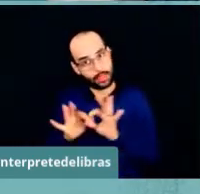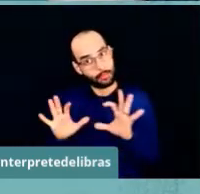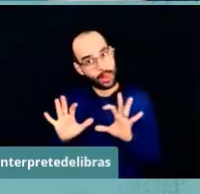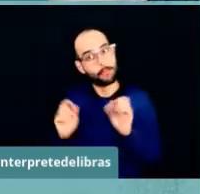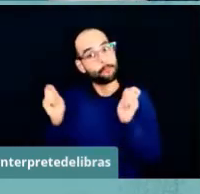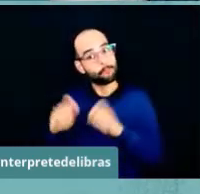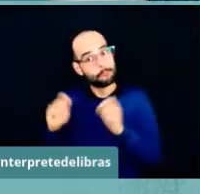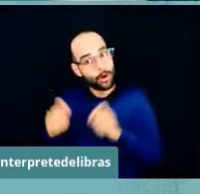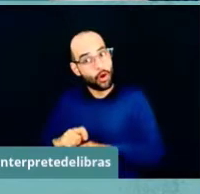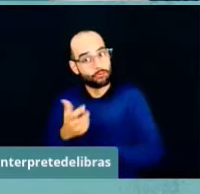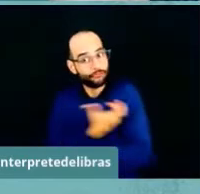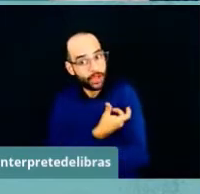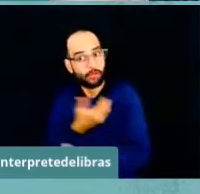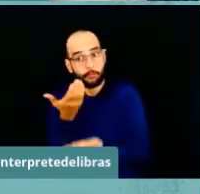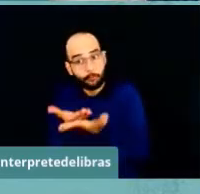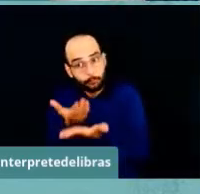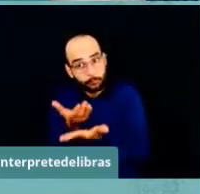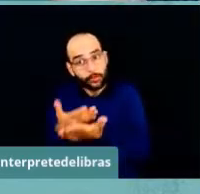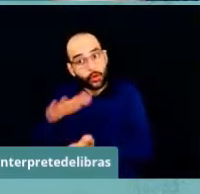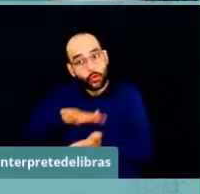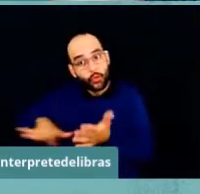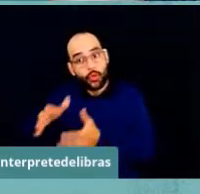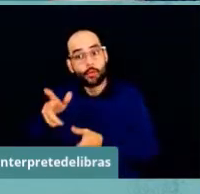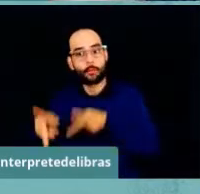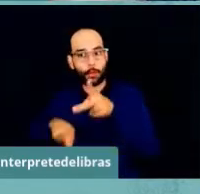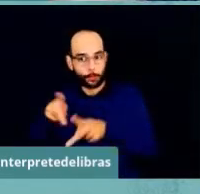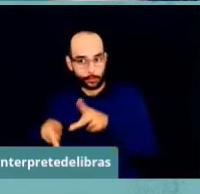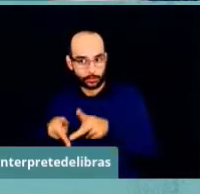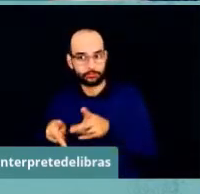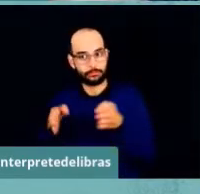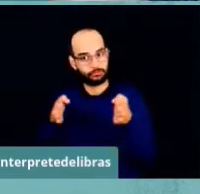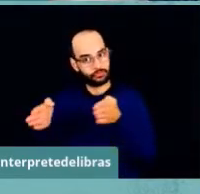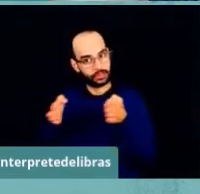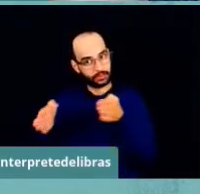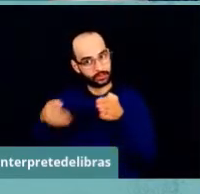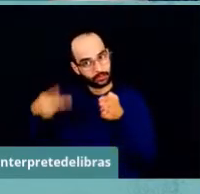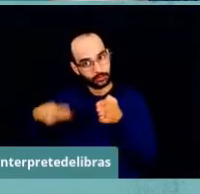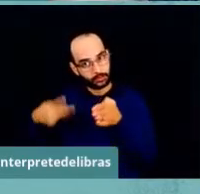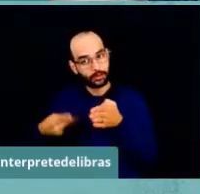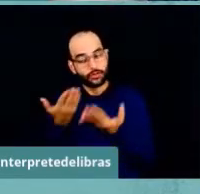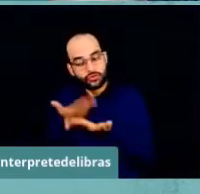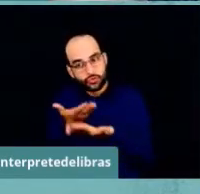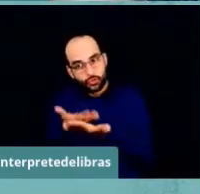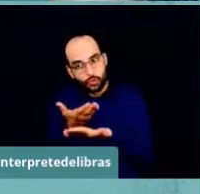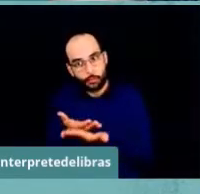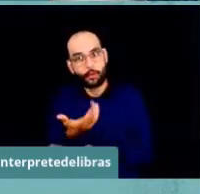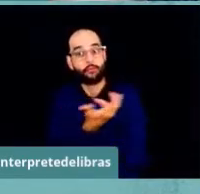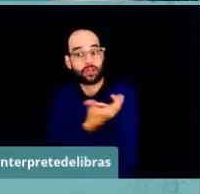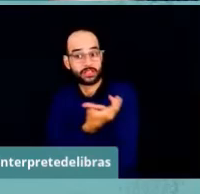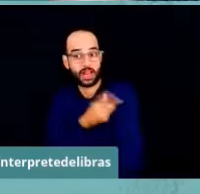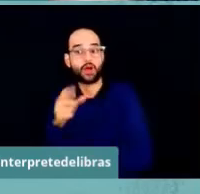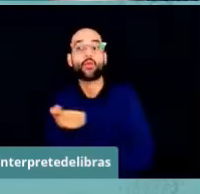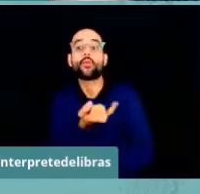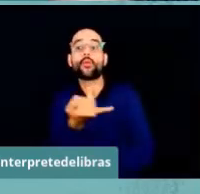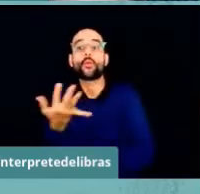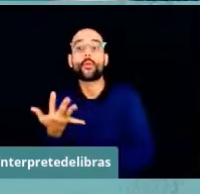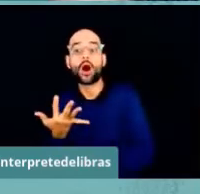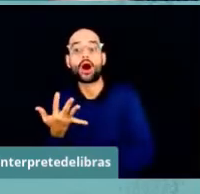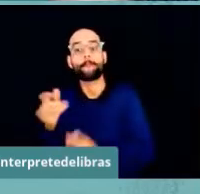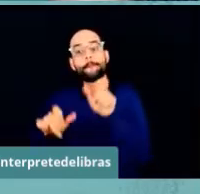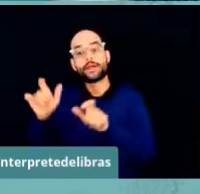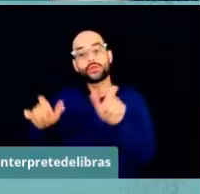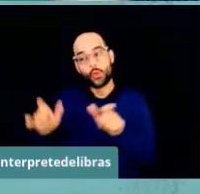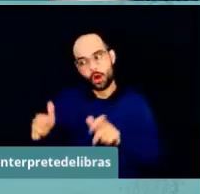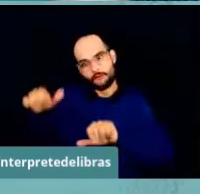iniciar esses estudos. Eles estão nesta fase aqui. Então, a vacina é administrada no número de pessoas, avalia. Deu